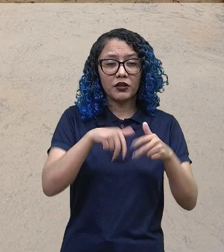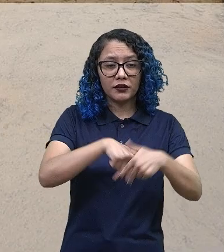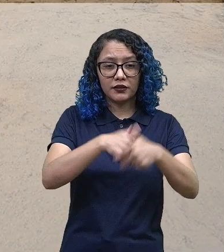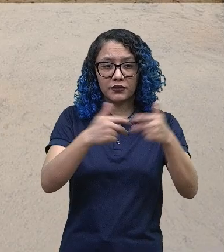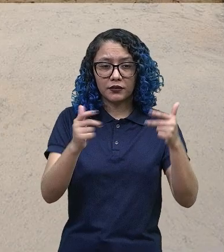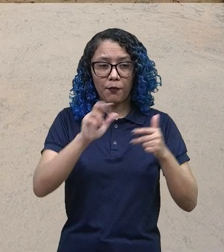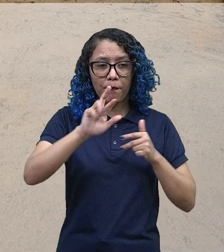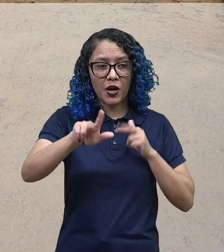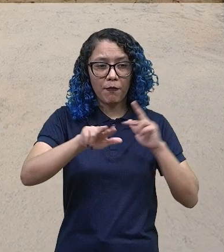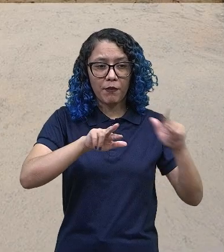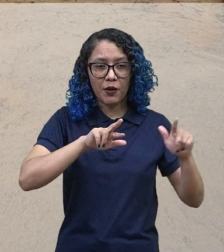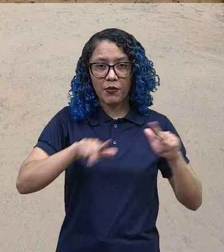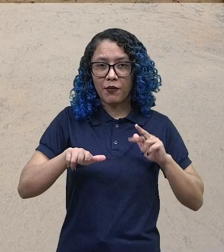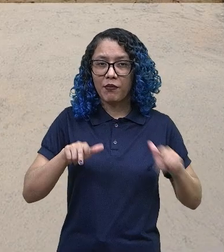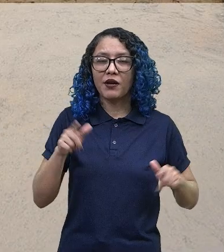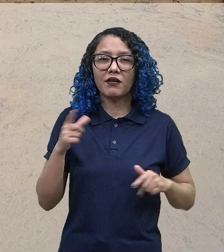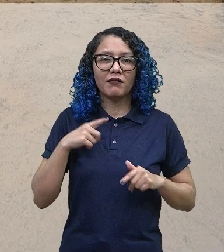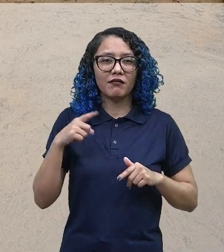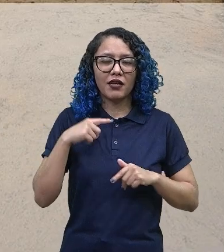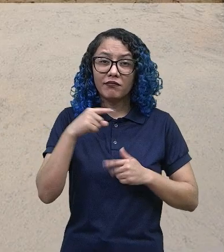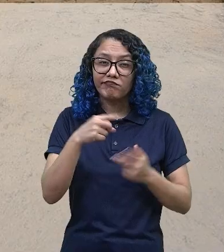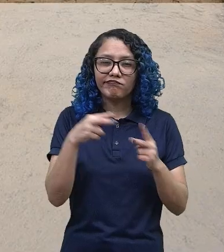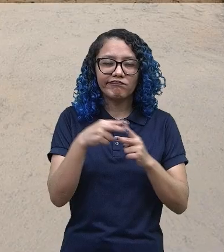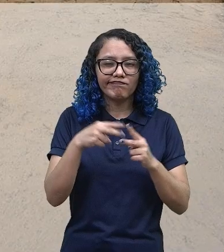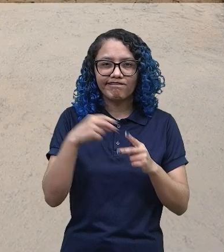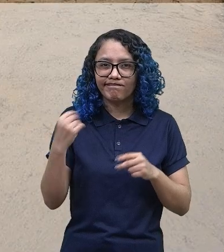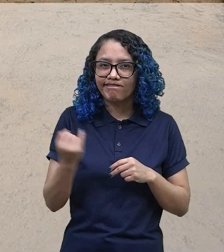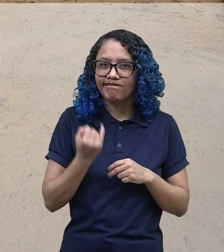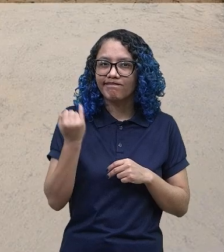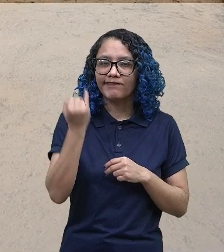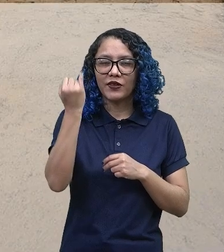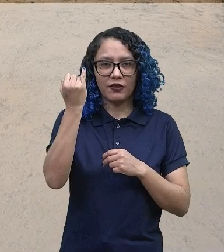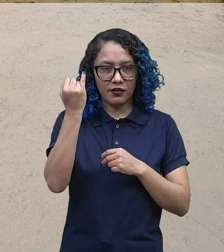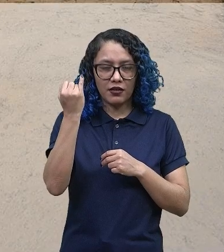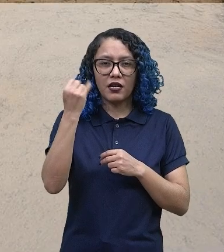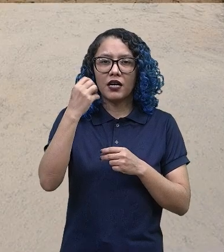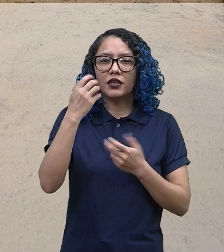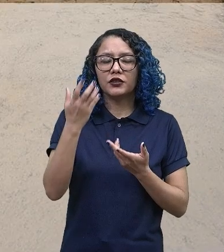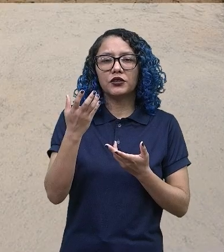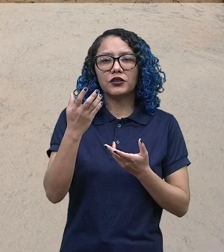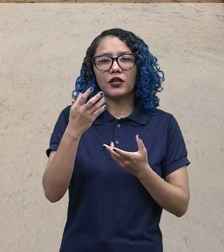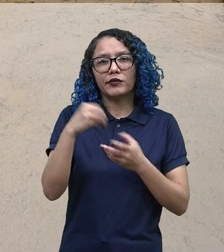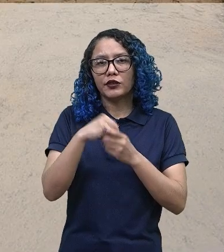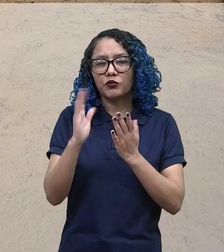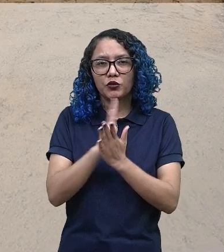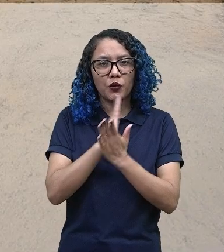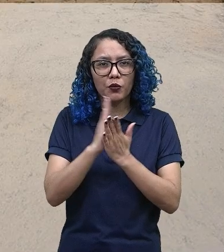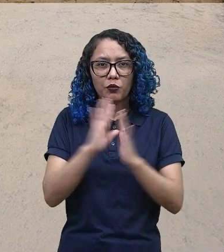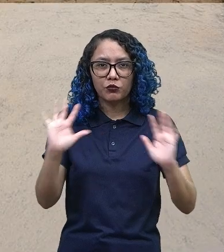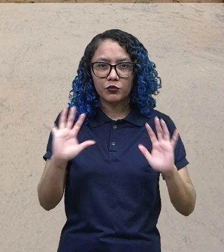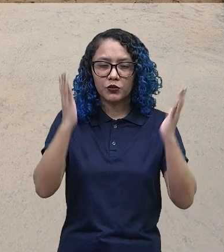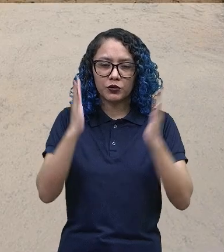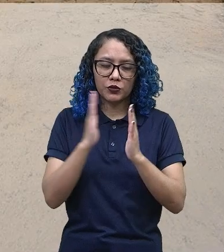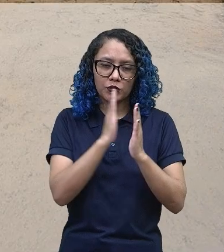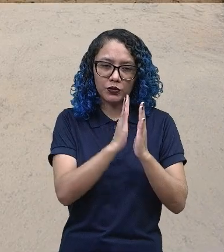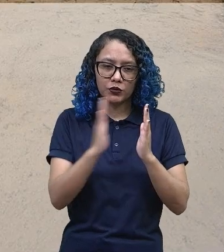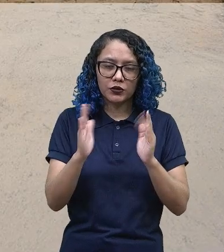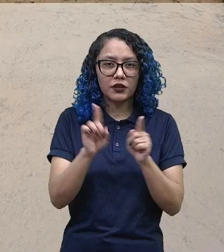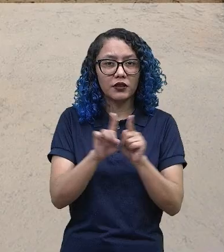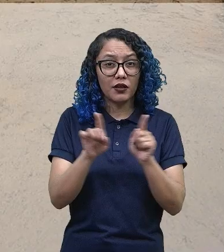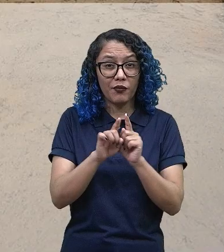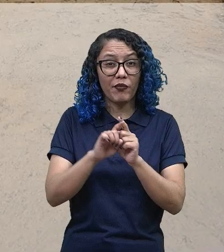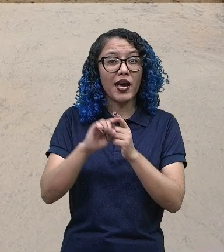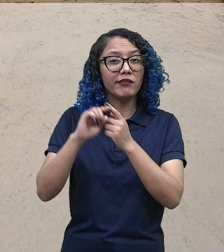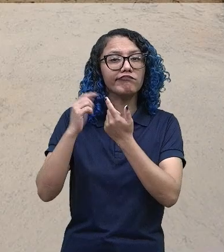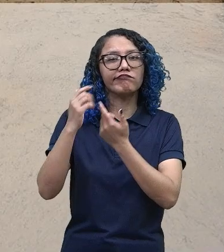etnia. Elas têm um papel muito importante dentro de alguns ritos e também das crenças indígenas.